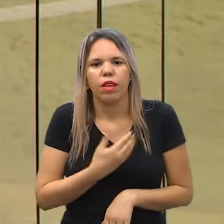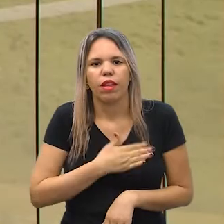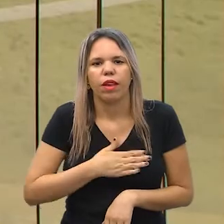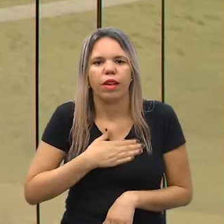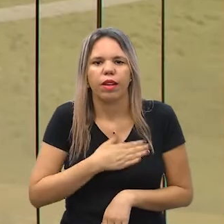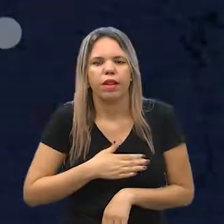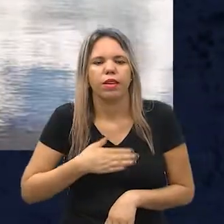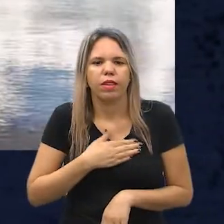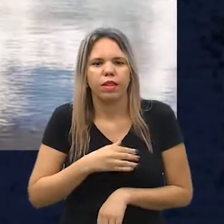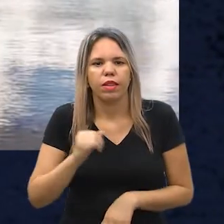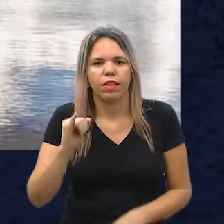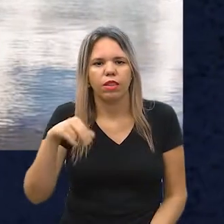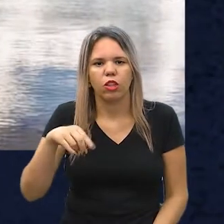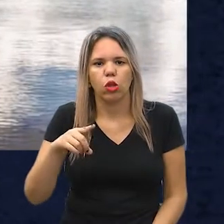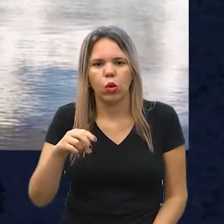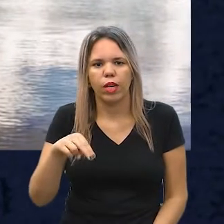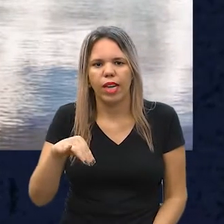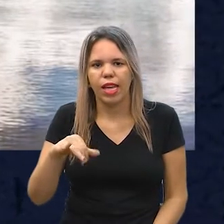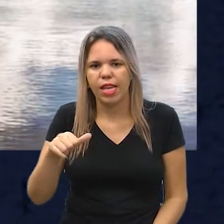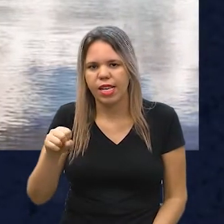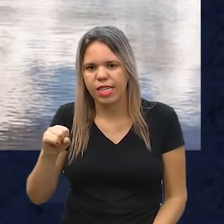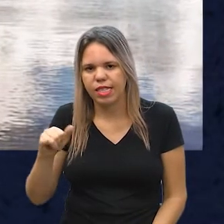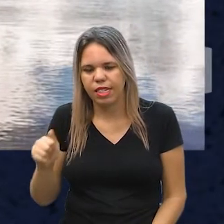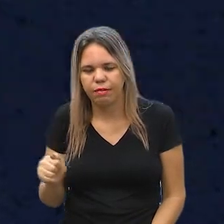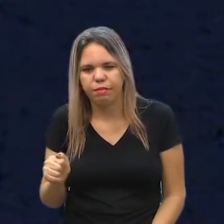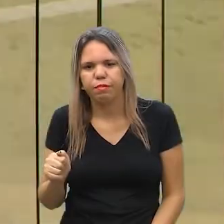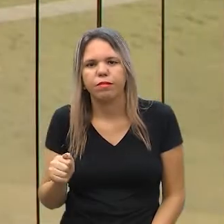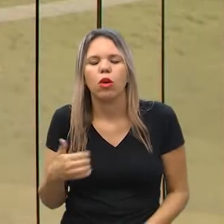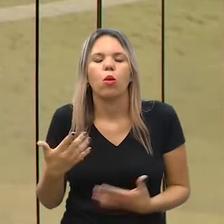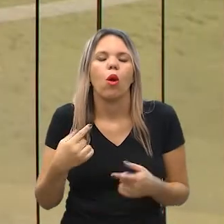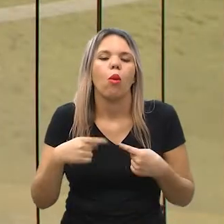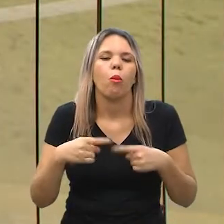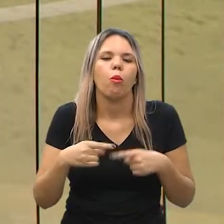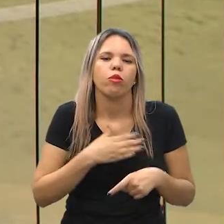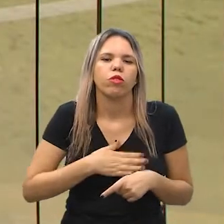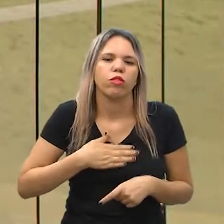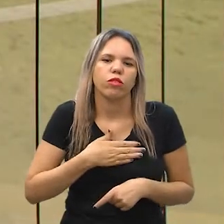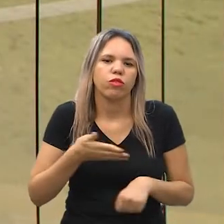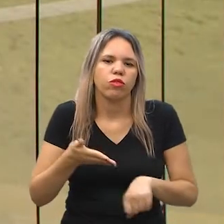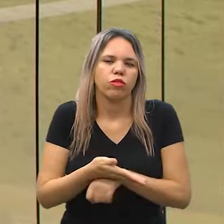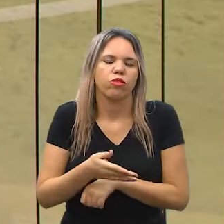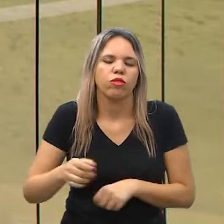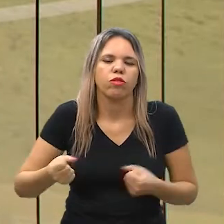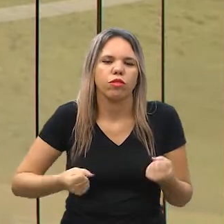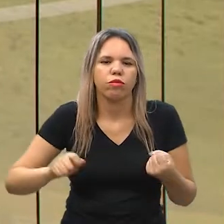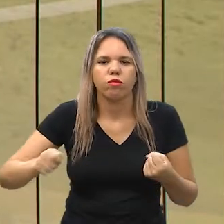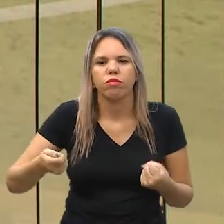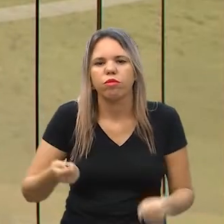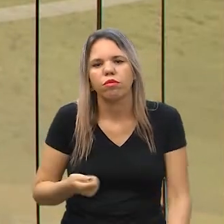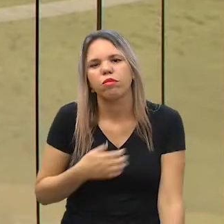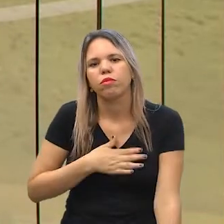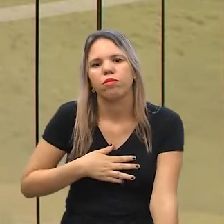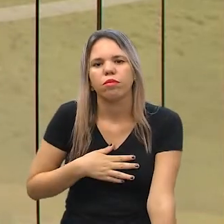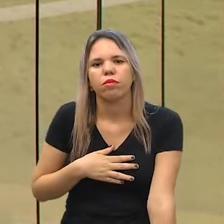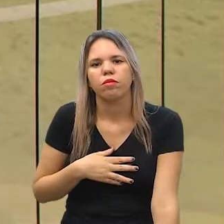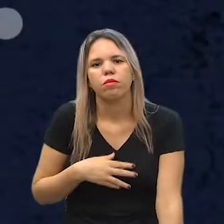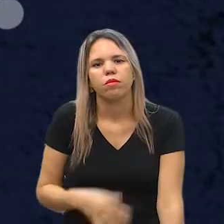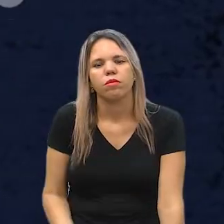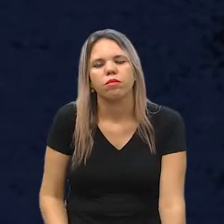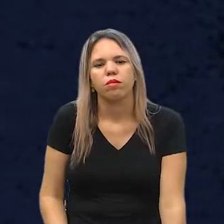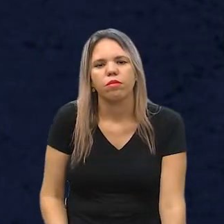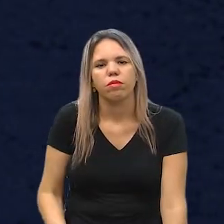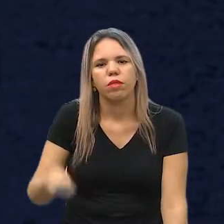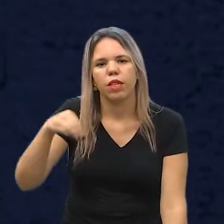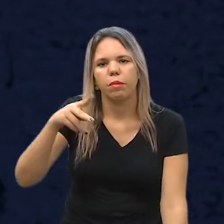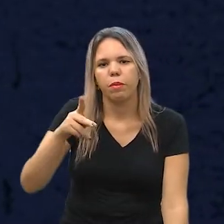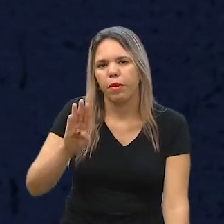gostaria de conhecer a Indonésia. A Indonésia. Tipo de música favorita? Entrou lá no seu carro, ligou o rádio, o que vai estar tocando?